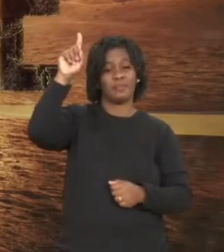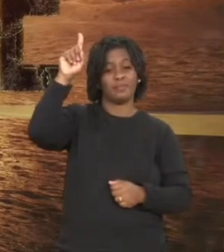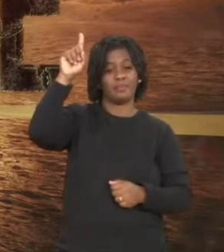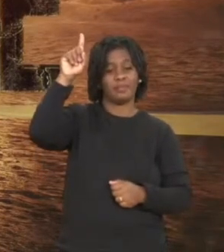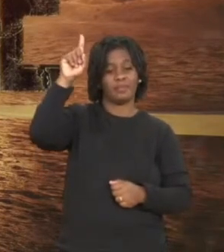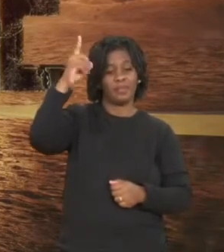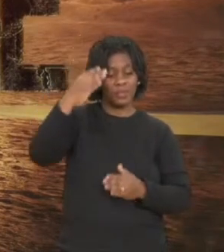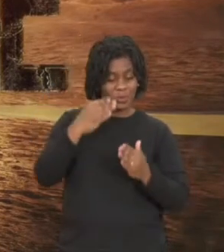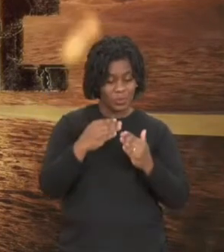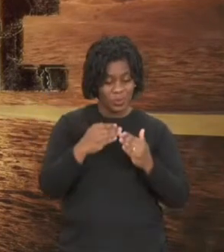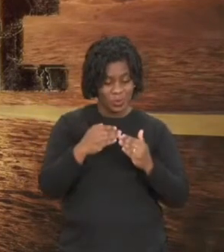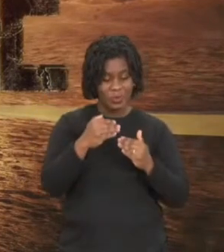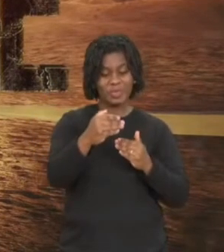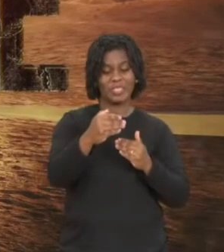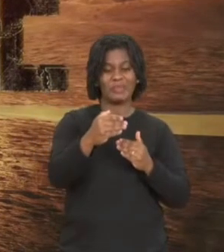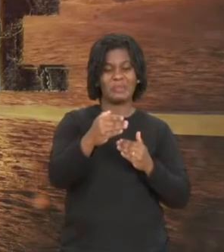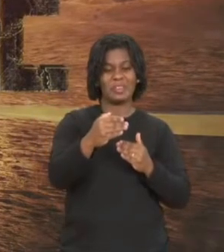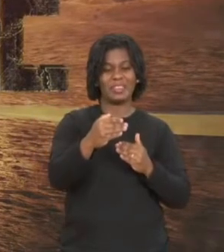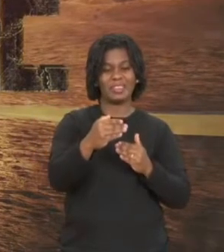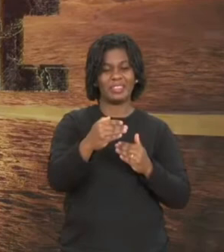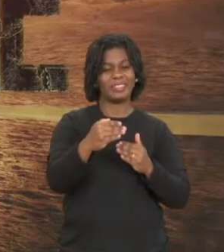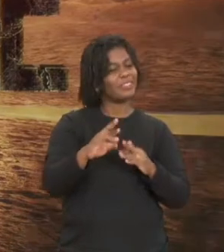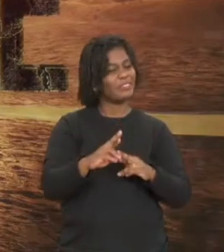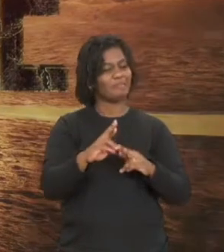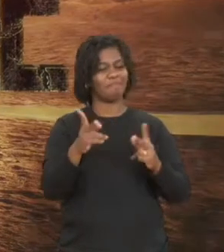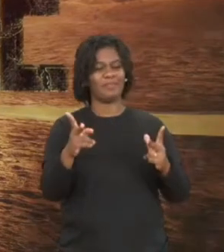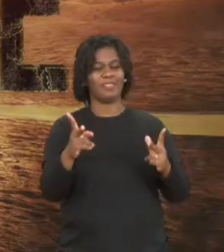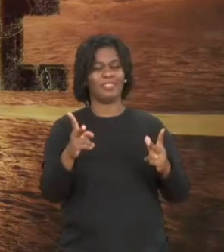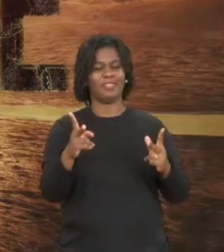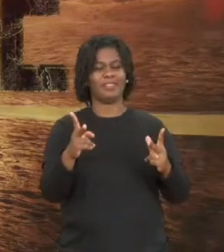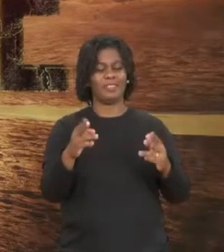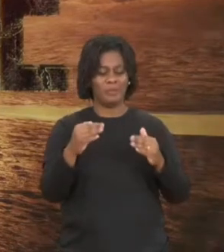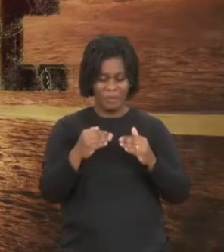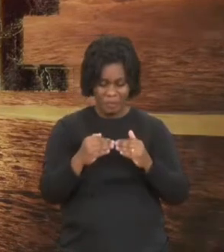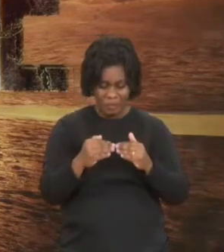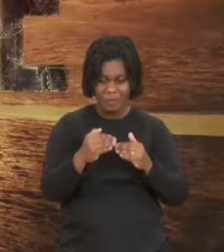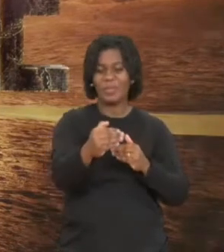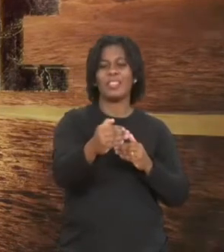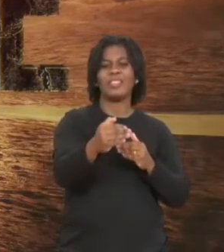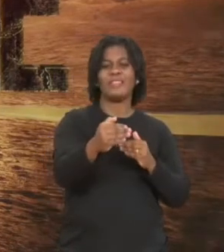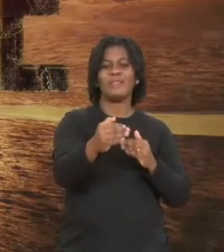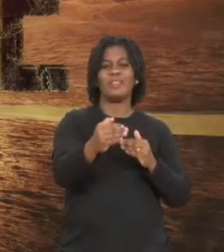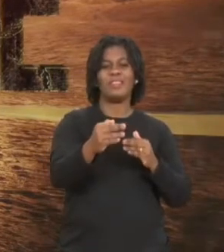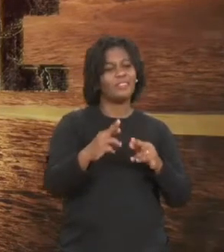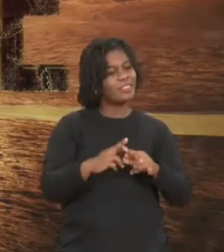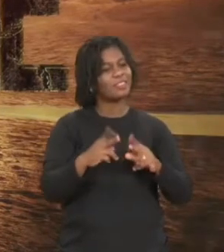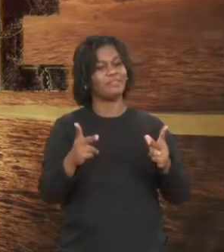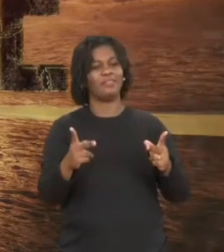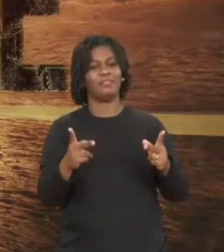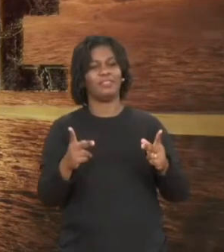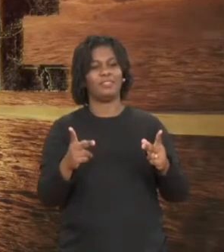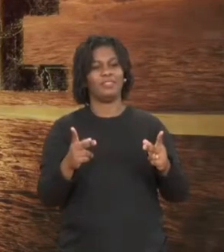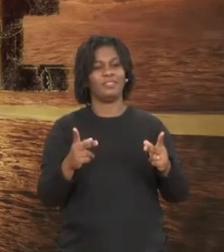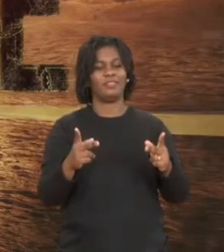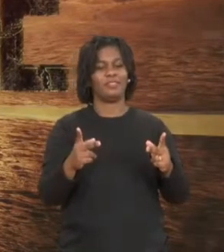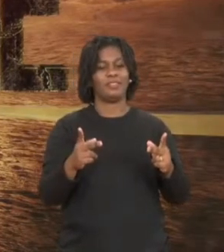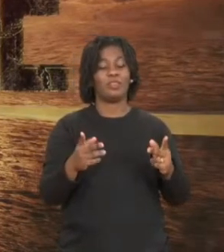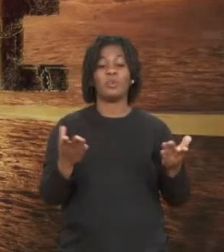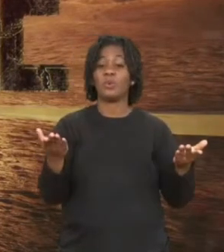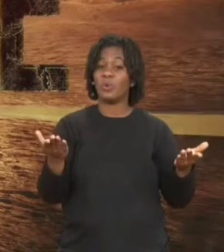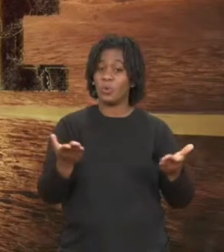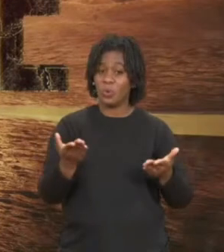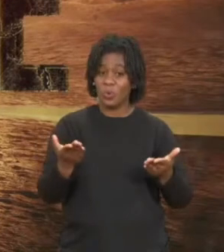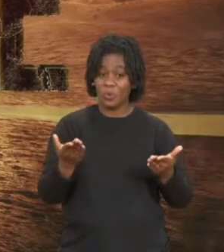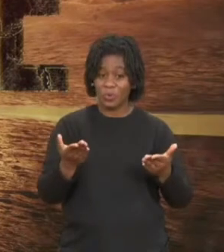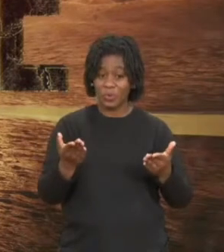A partir de hoje é diferente. A partir de hoje é diferente. Hoje